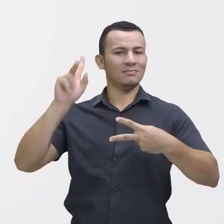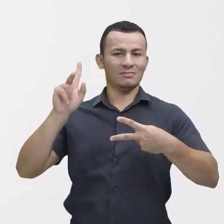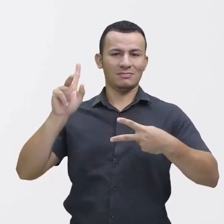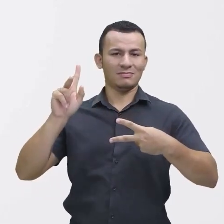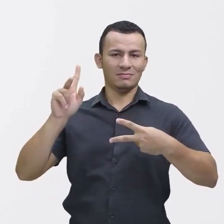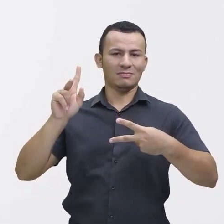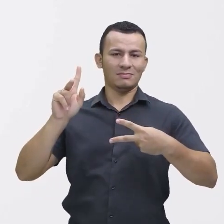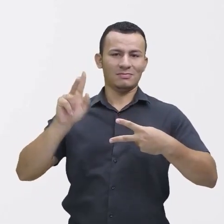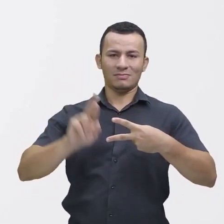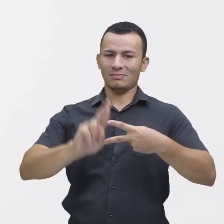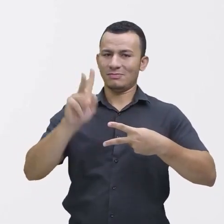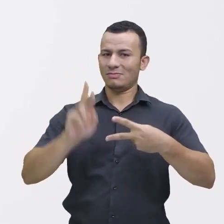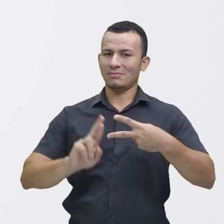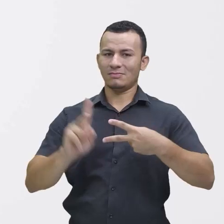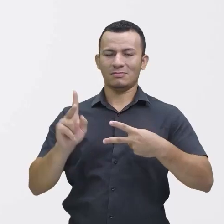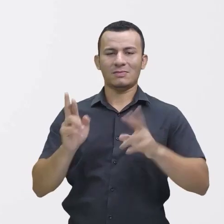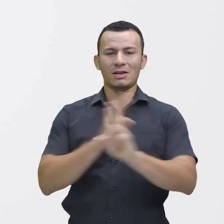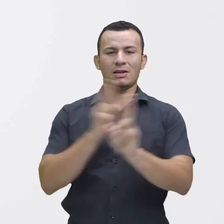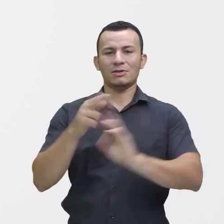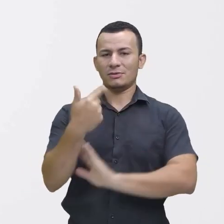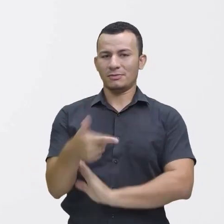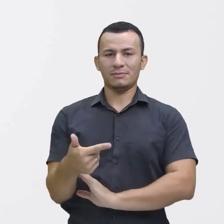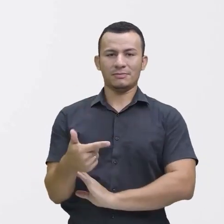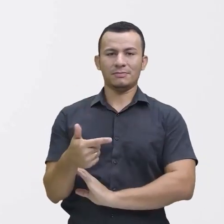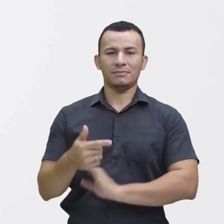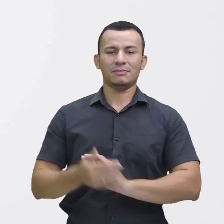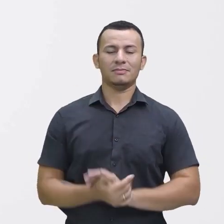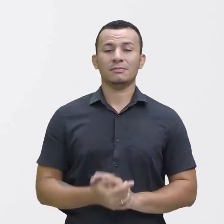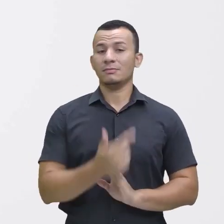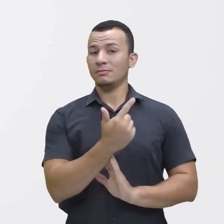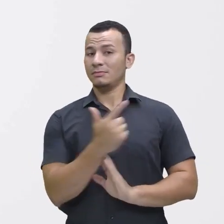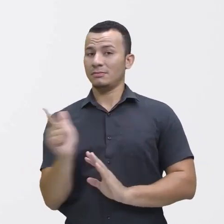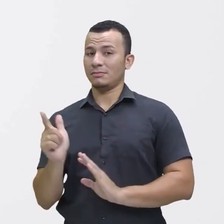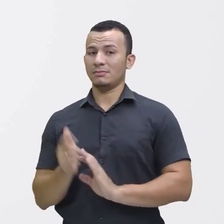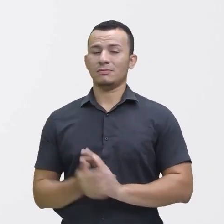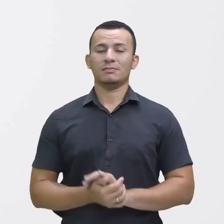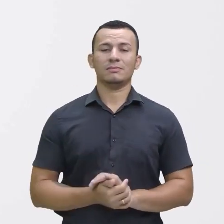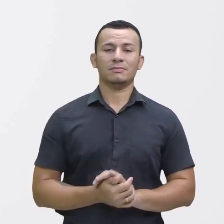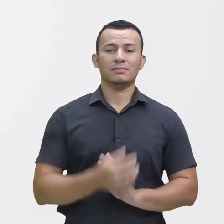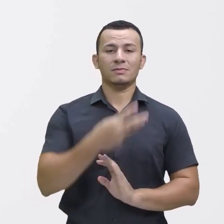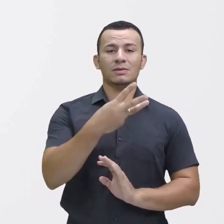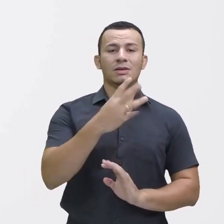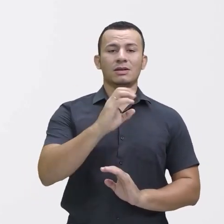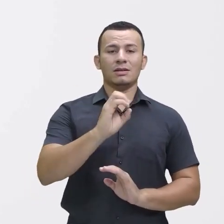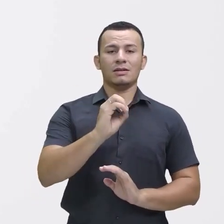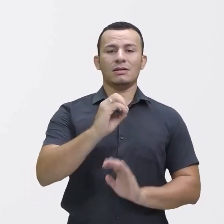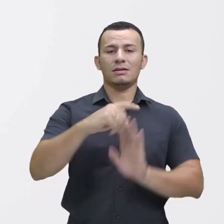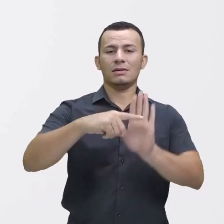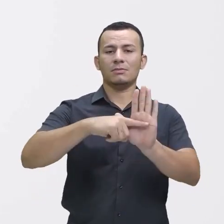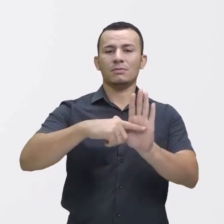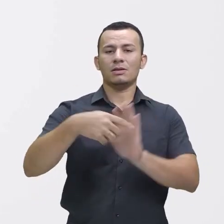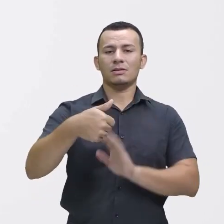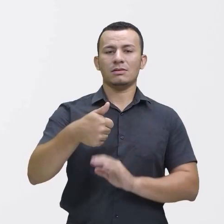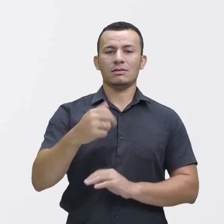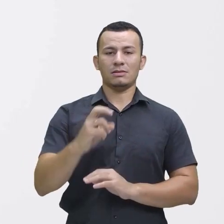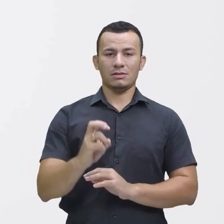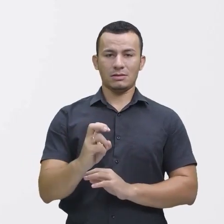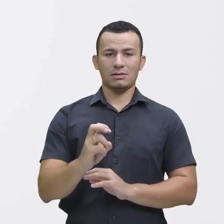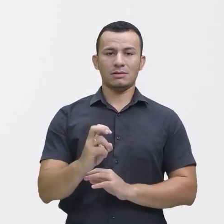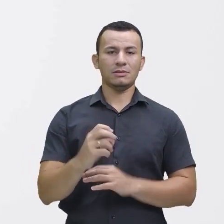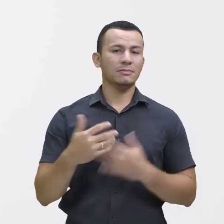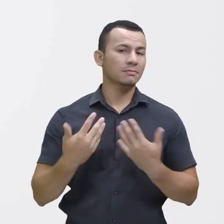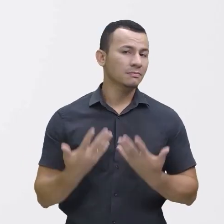sem igualdade, sem relação de igualdade. Vamos para o próximo. 30 menos 15 é igual a quanto? 30